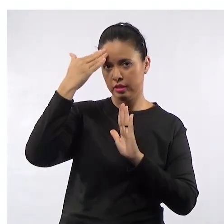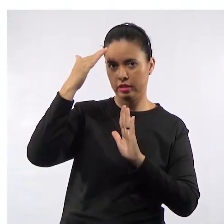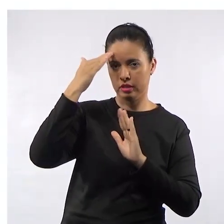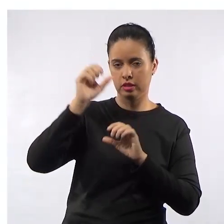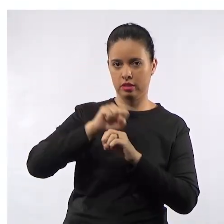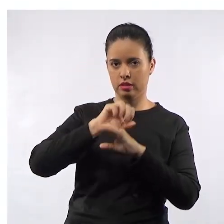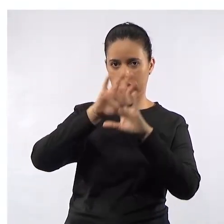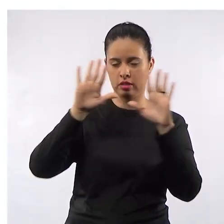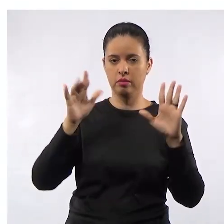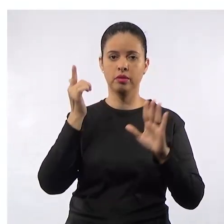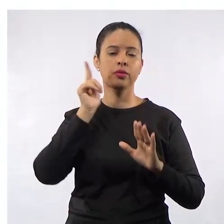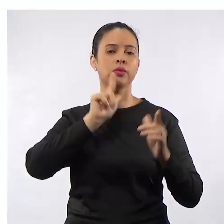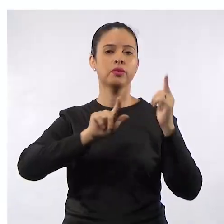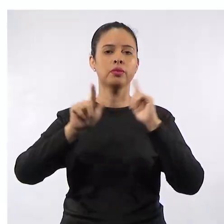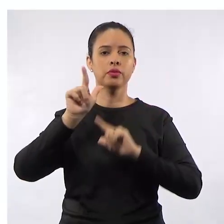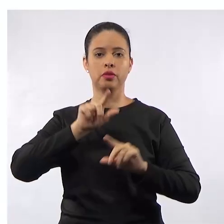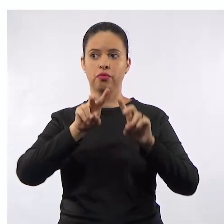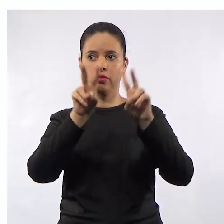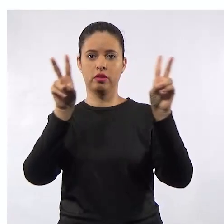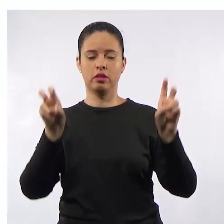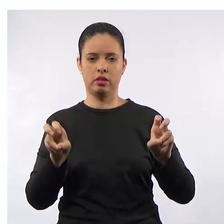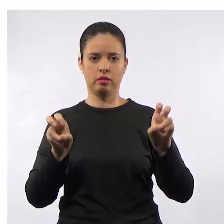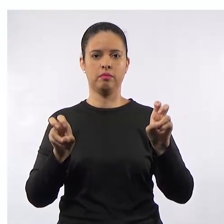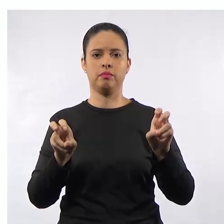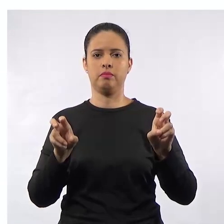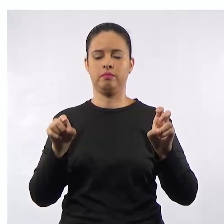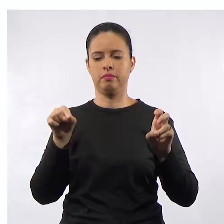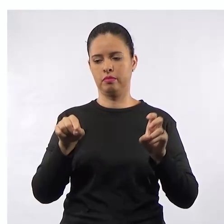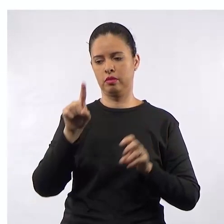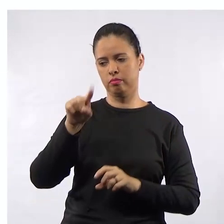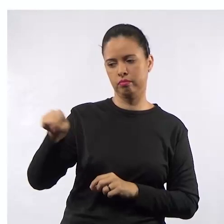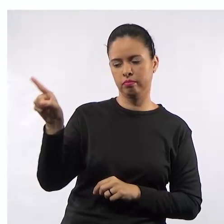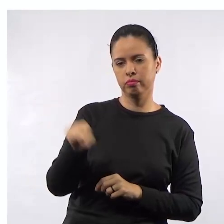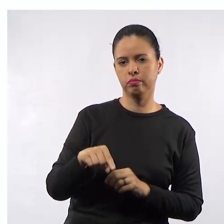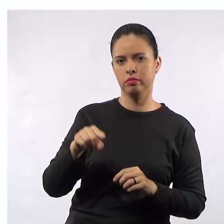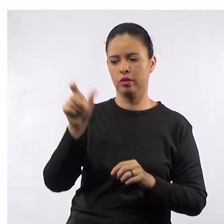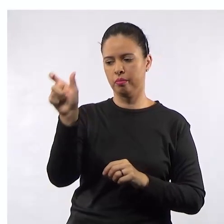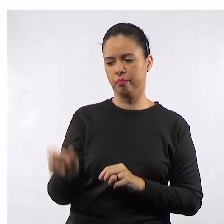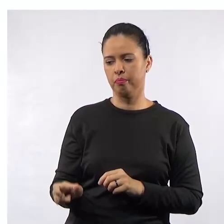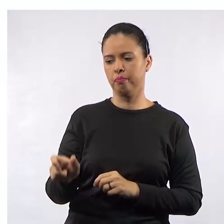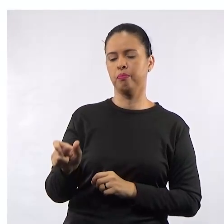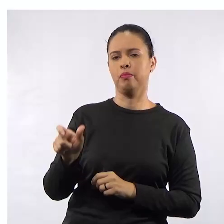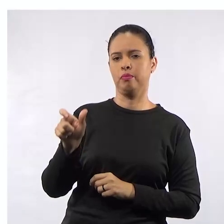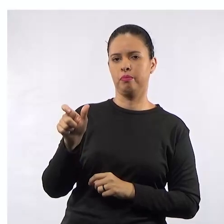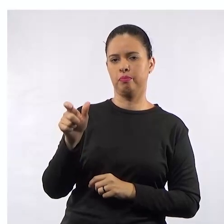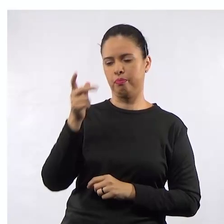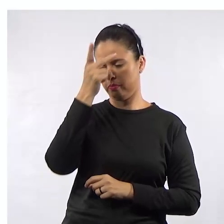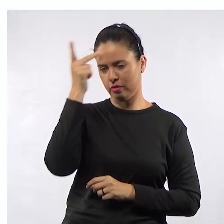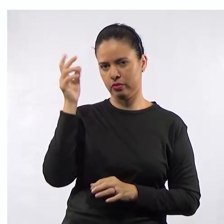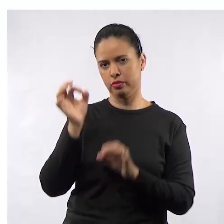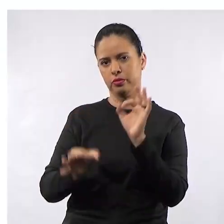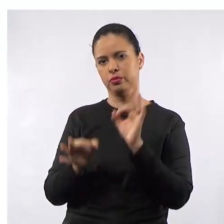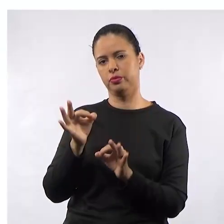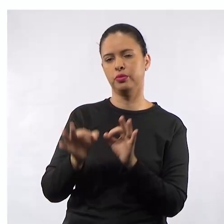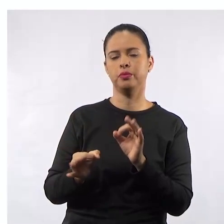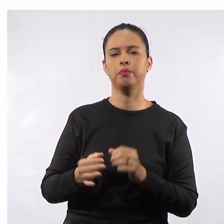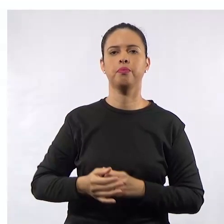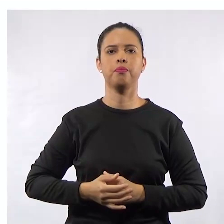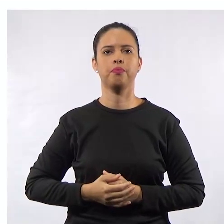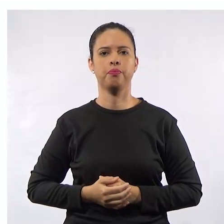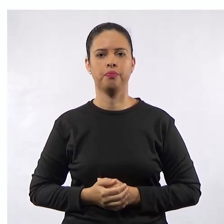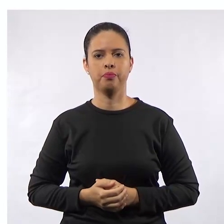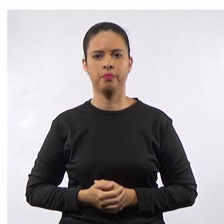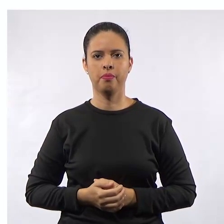para dominar o tema sobre dissolução liquidação e extinção da pessoa jurídica Ok e aqui